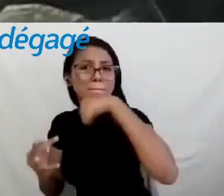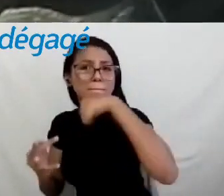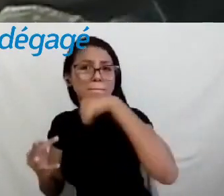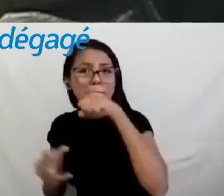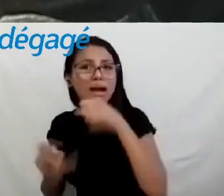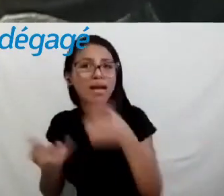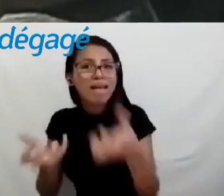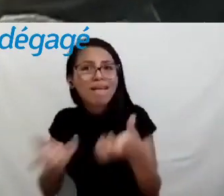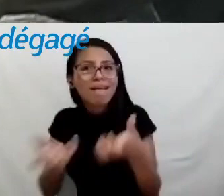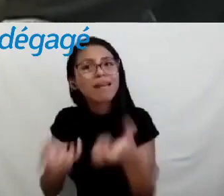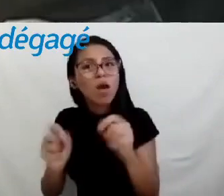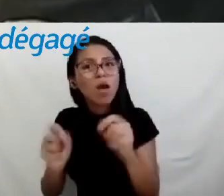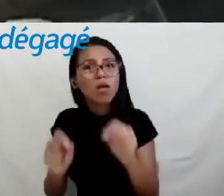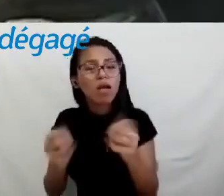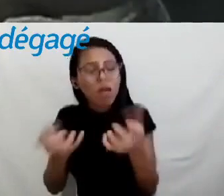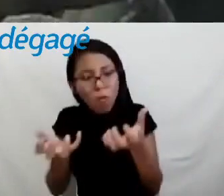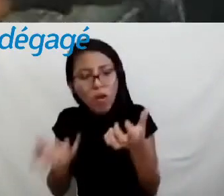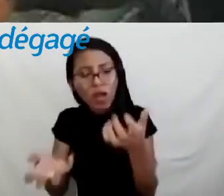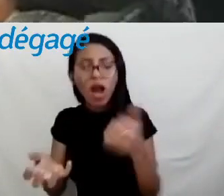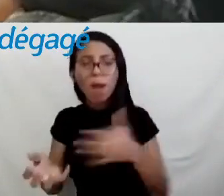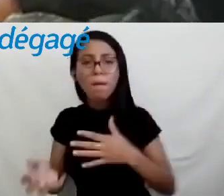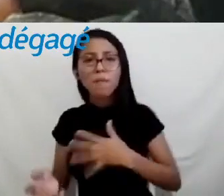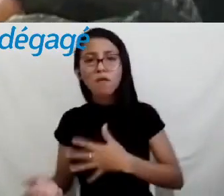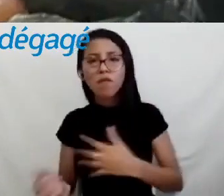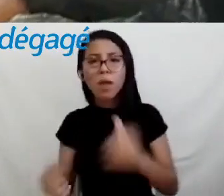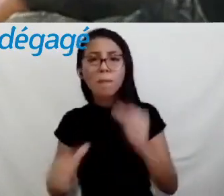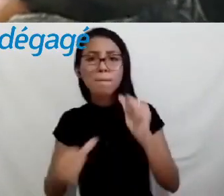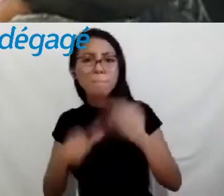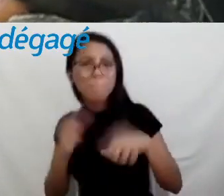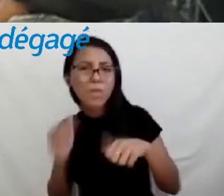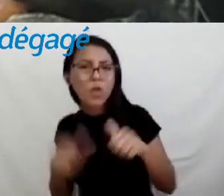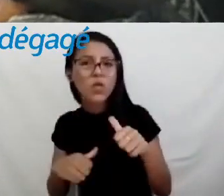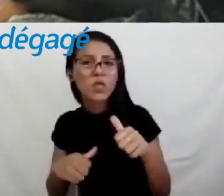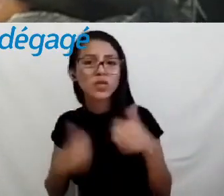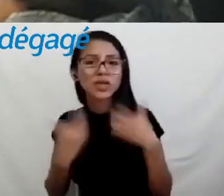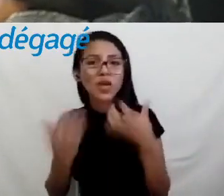eu quero ver no final, vamos todo mundo